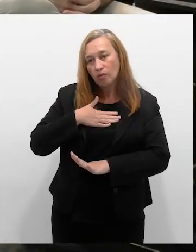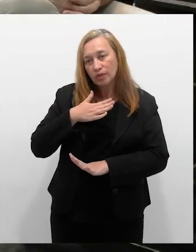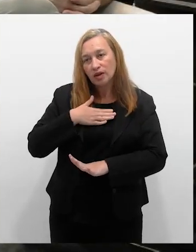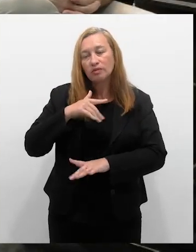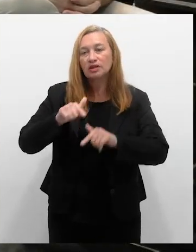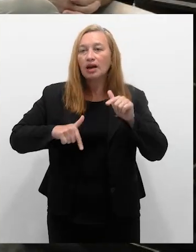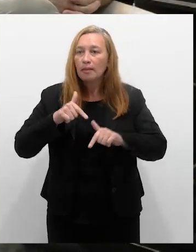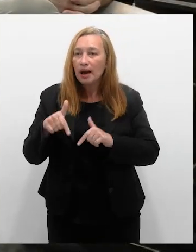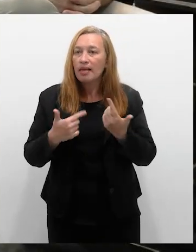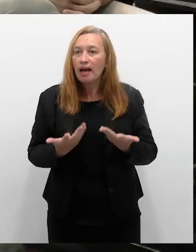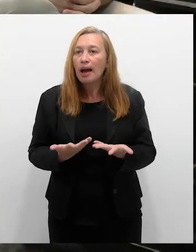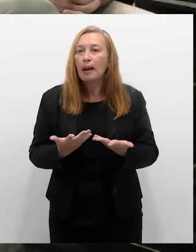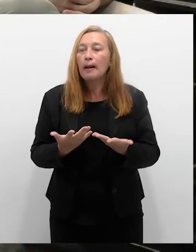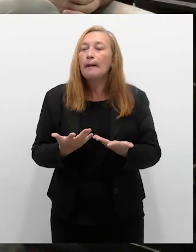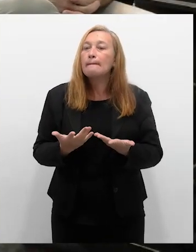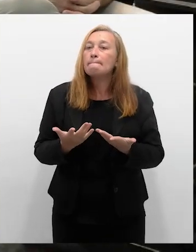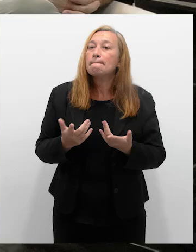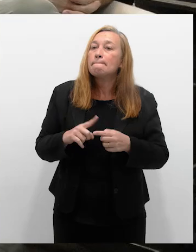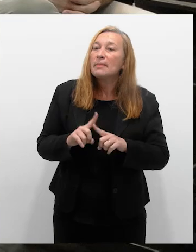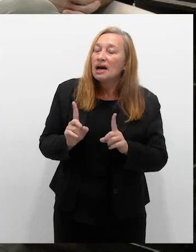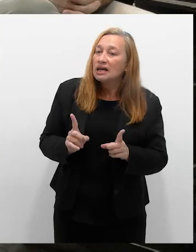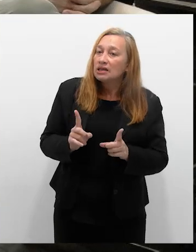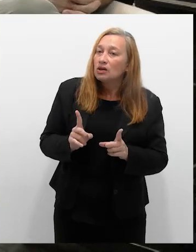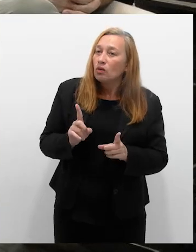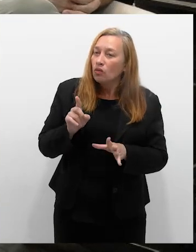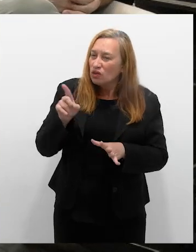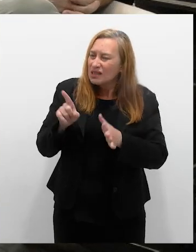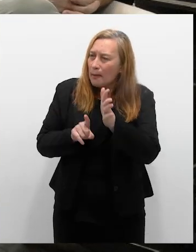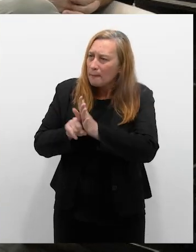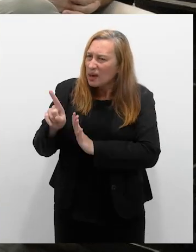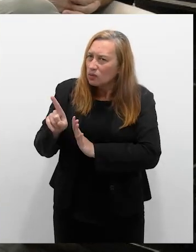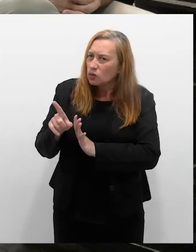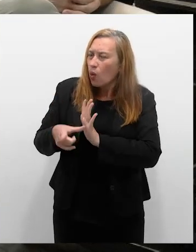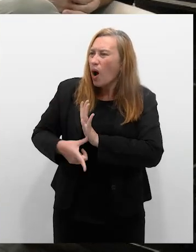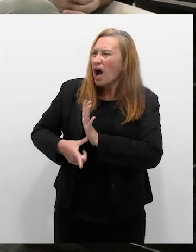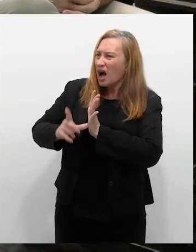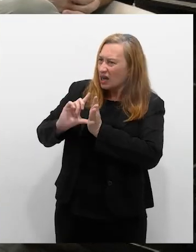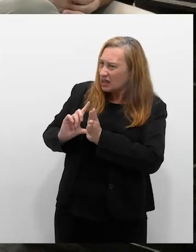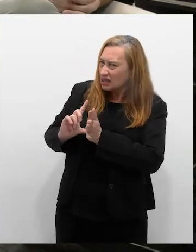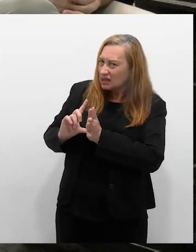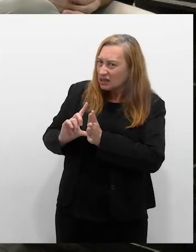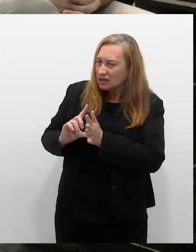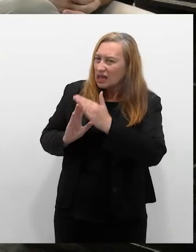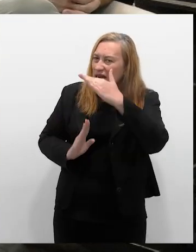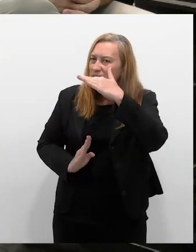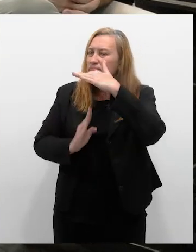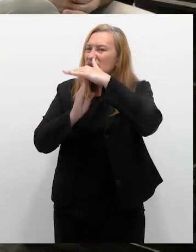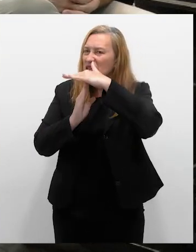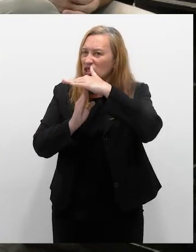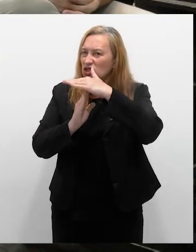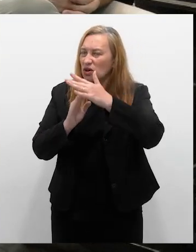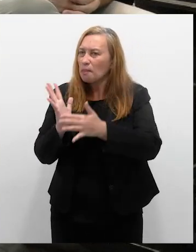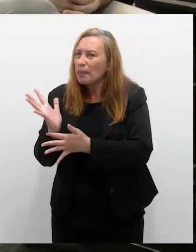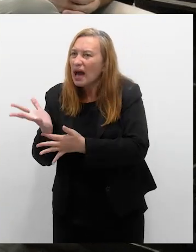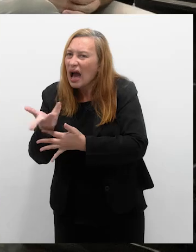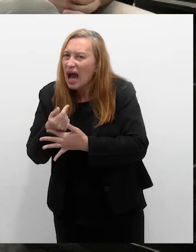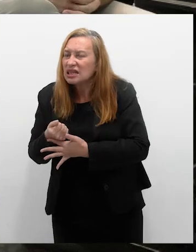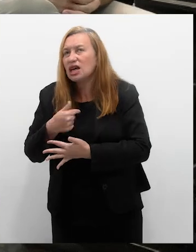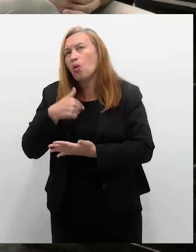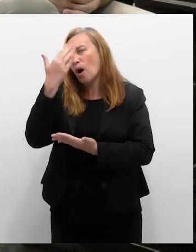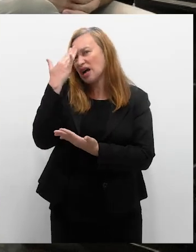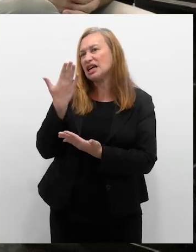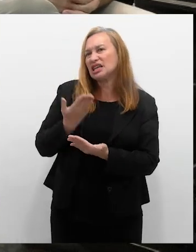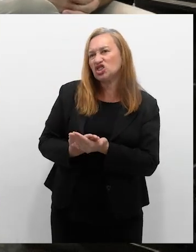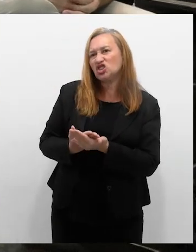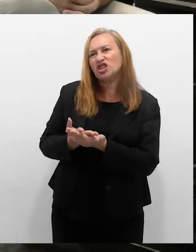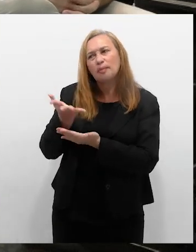por trabalharem mais enfaticamente com isso, mas quando você perguntou antes sobre há limite para a arte, eu